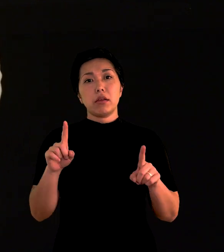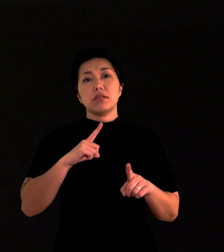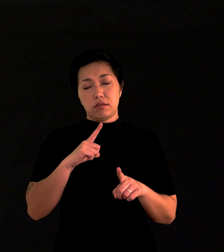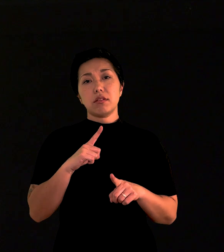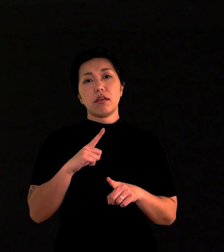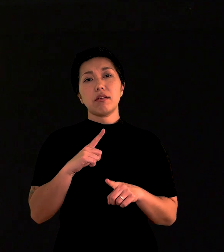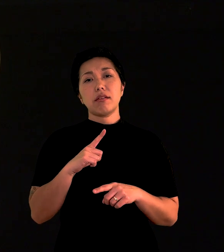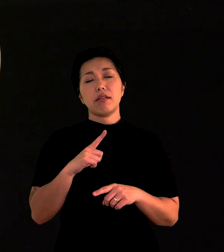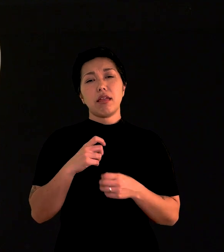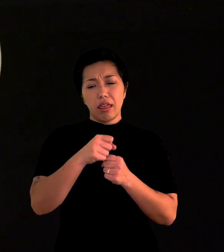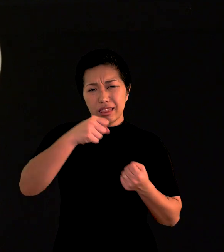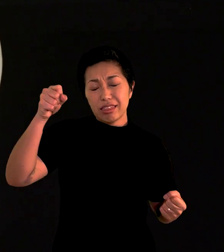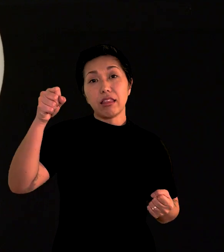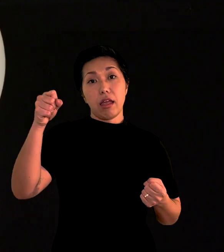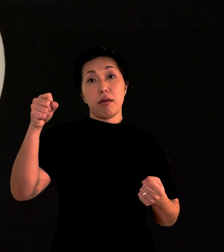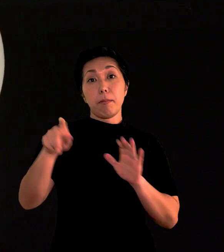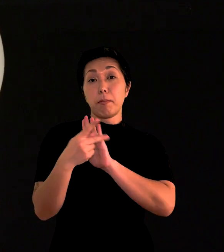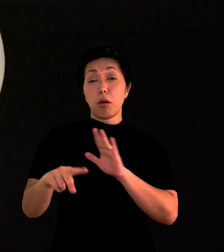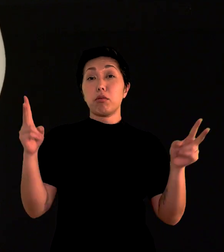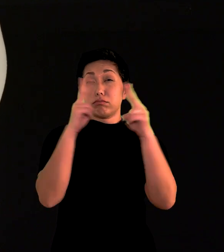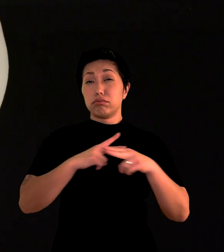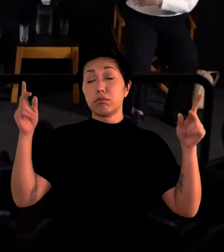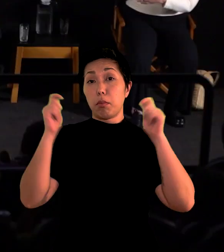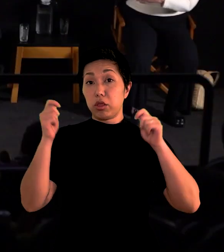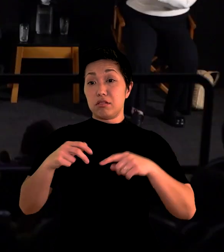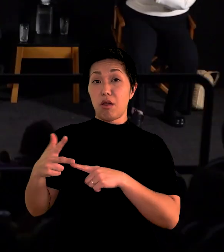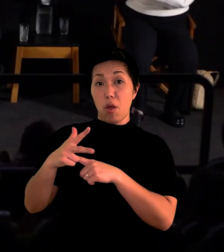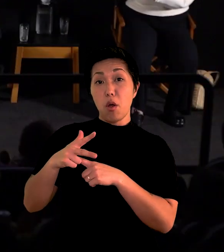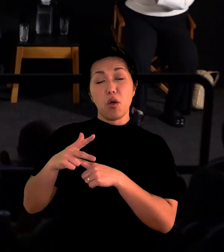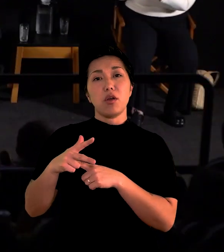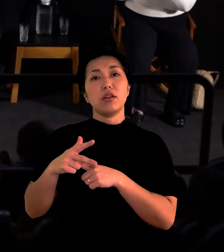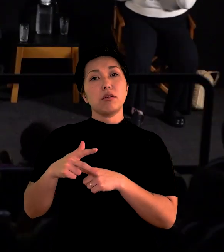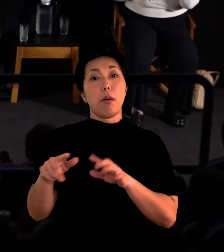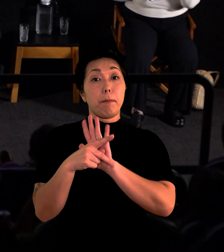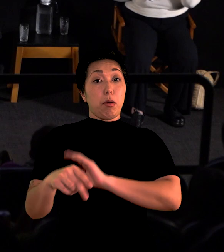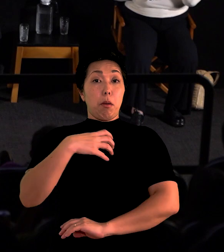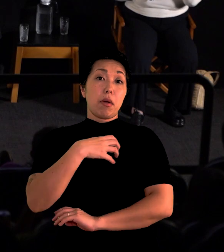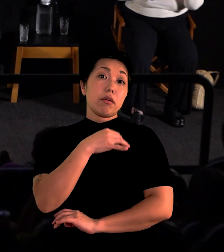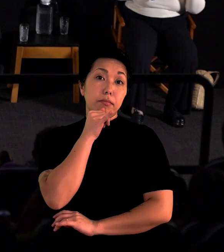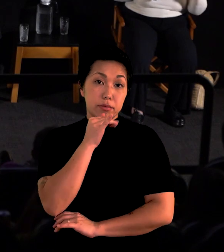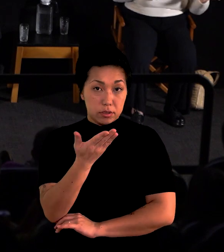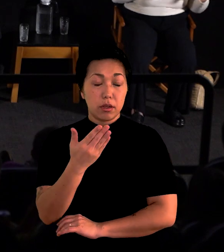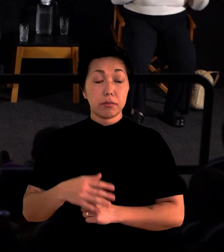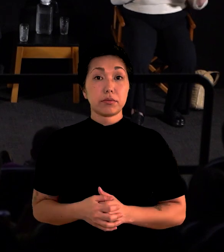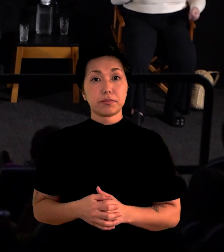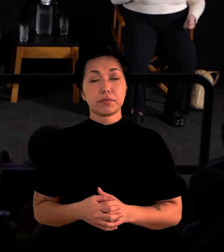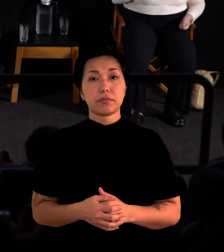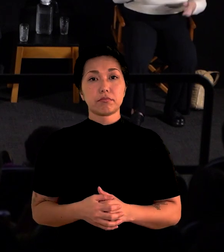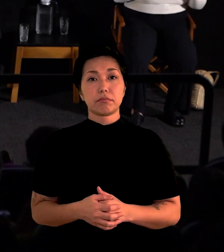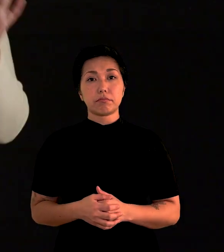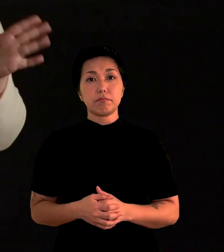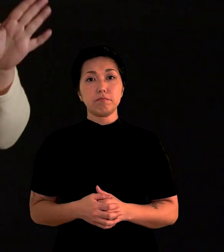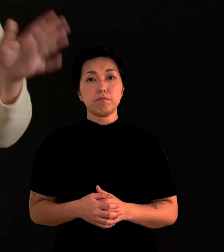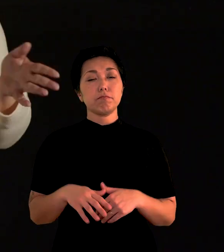dentro, mas nós temos, né, os atlas de potencial eólico, o Atlas da Bahia mesmo, né, feito pela Coelba, por exemplo.